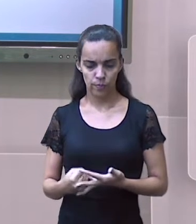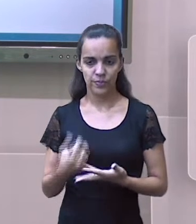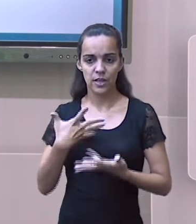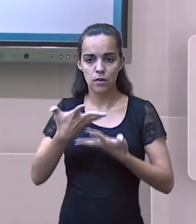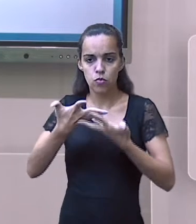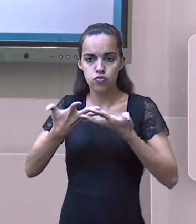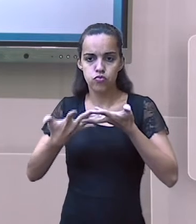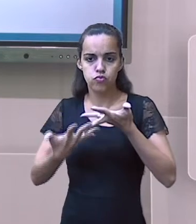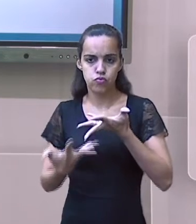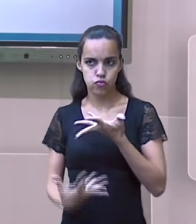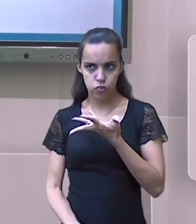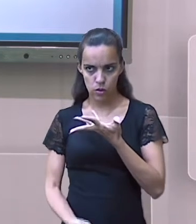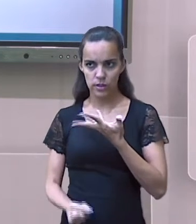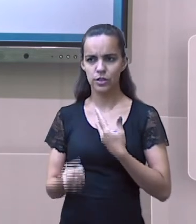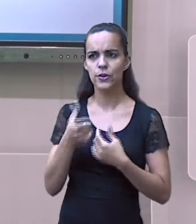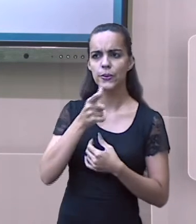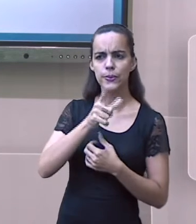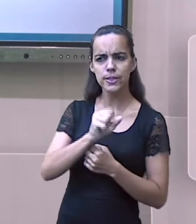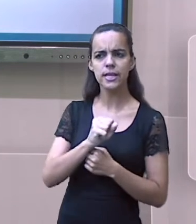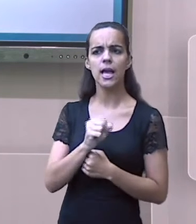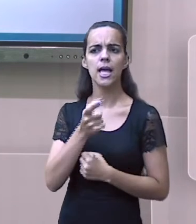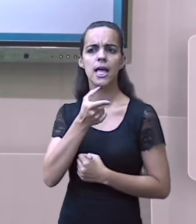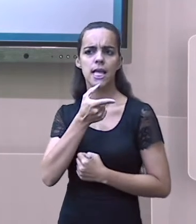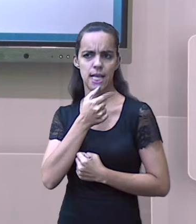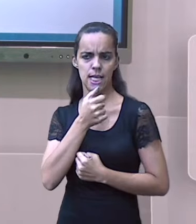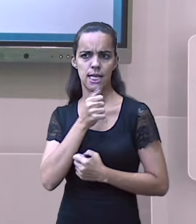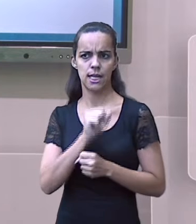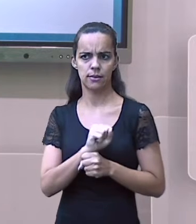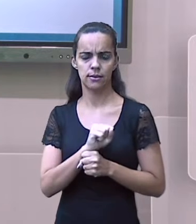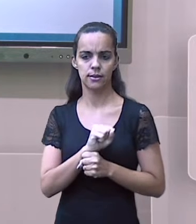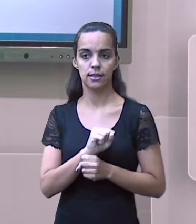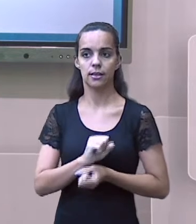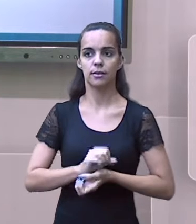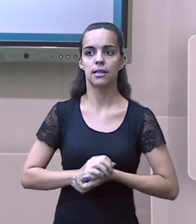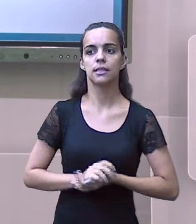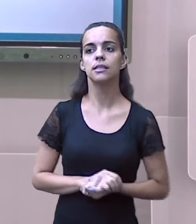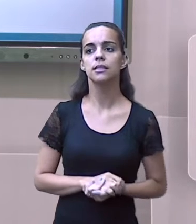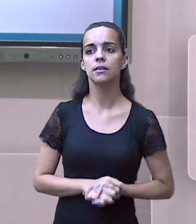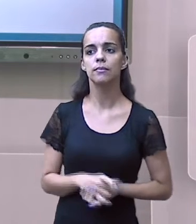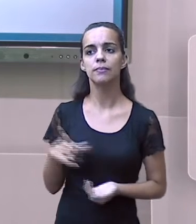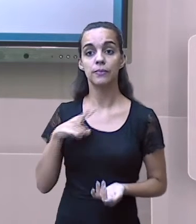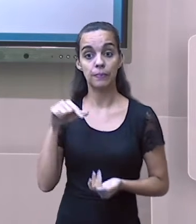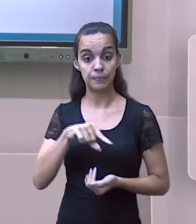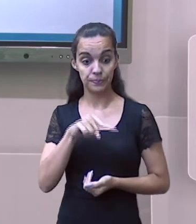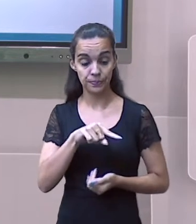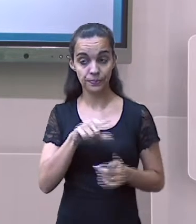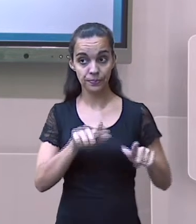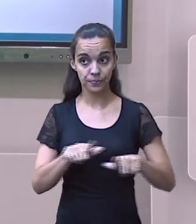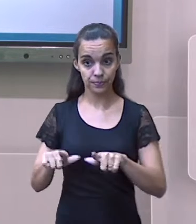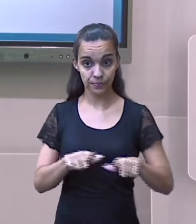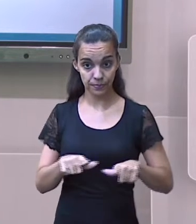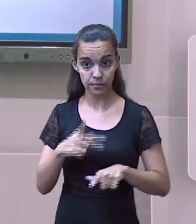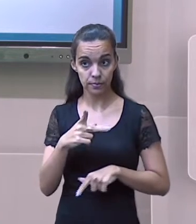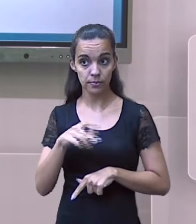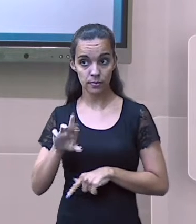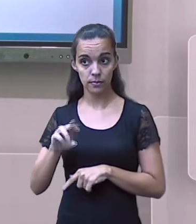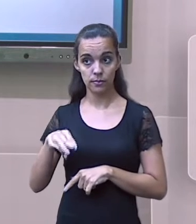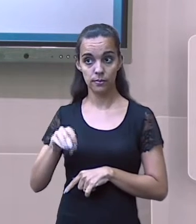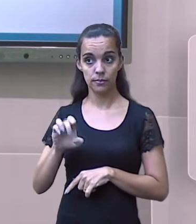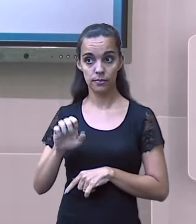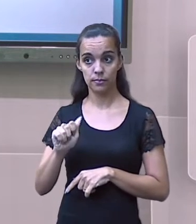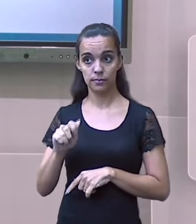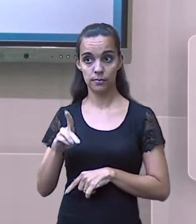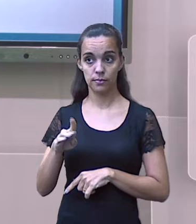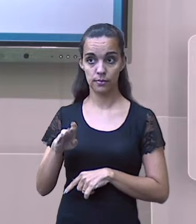característica, diferentemente dos pisos convencionais, tá? Esse piso permeável, ele também